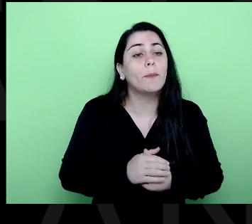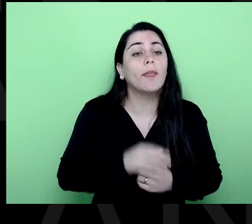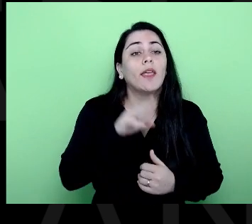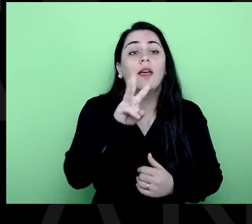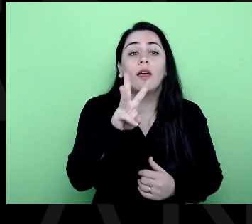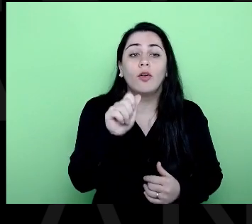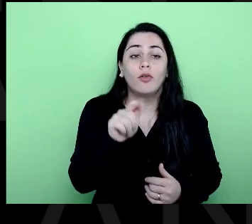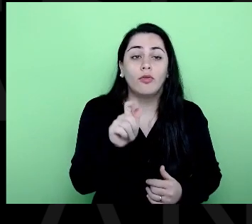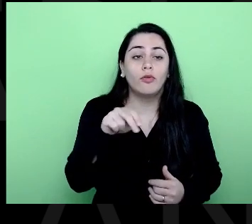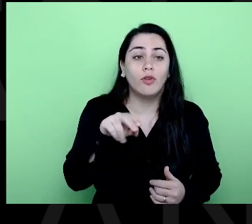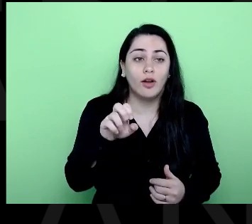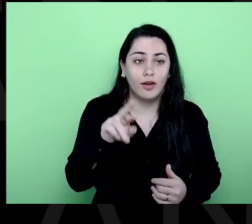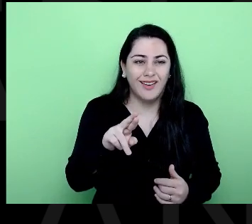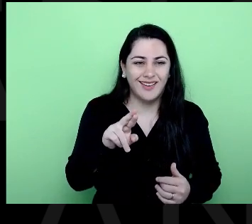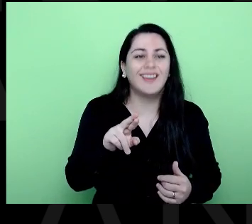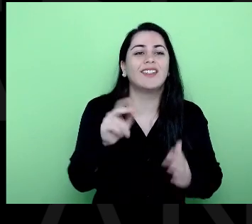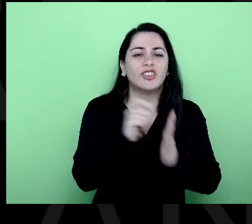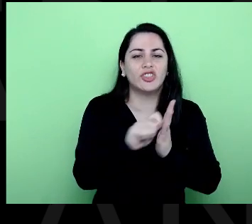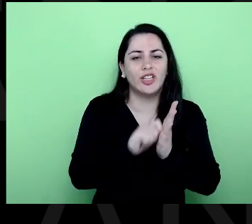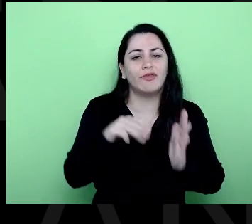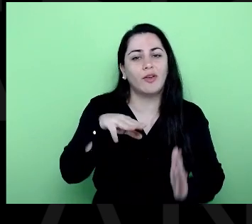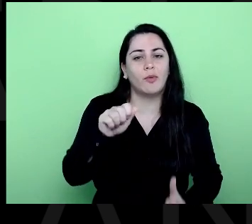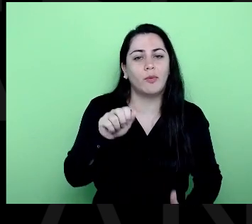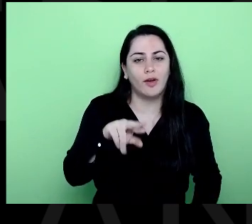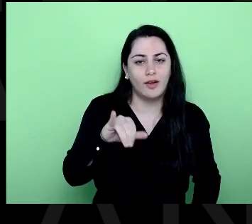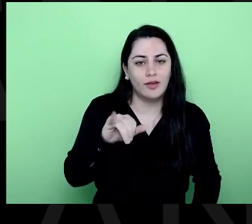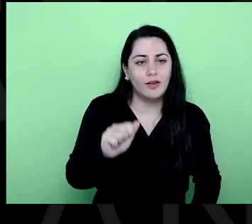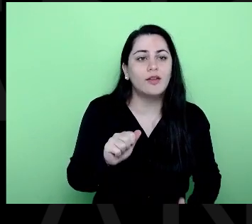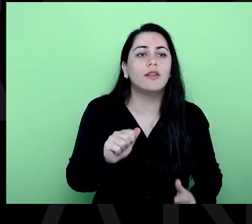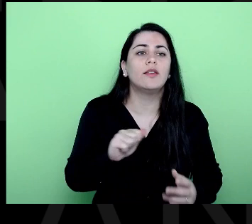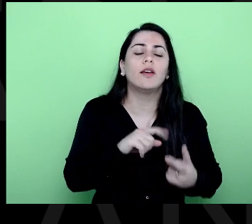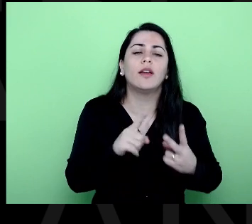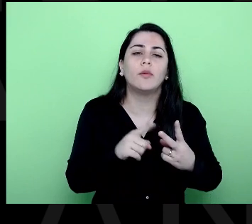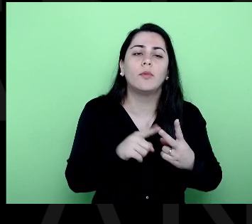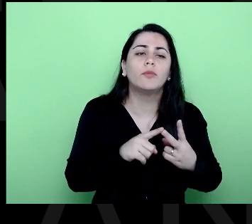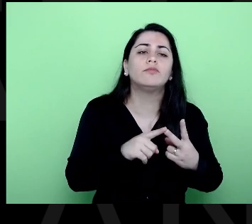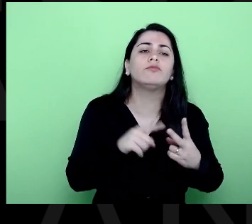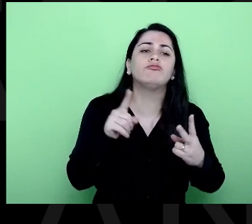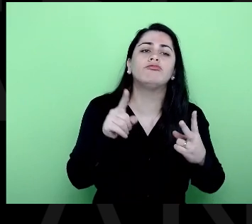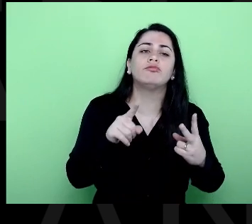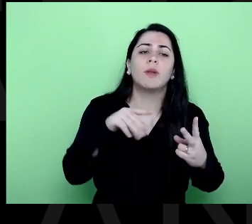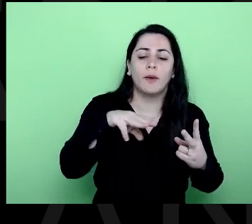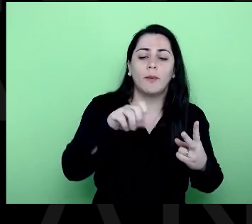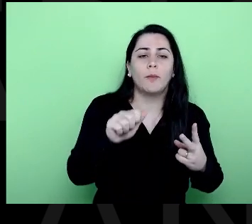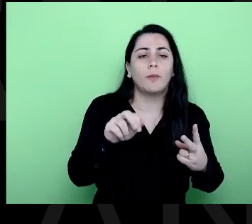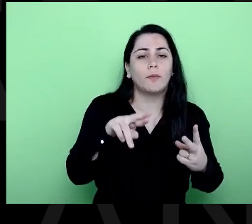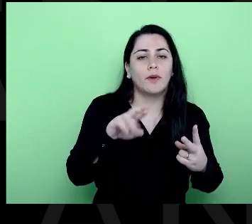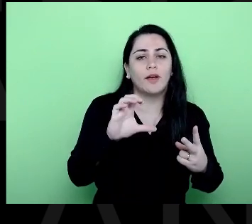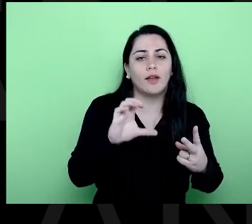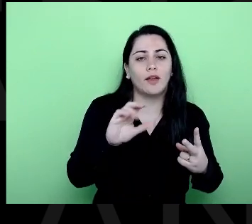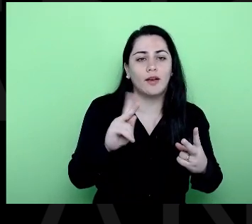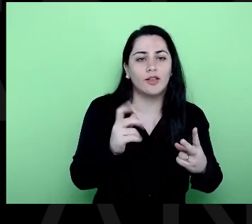Maria Tereza Goulart, escreveu do Marechal Henrique Lotti, né? Para vocês, quais